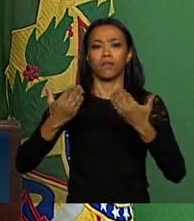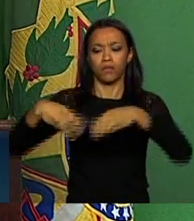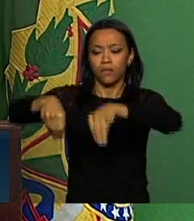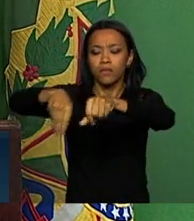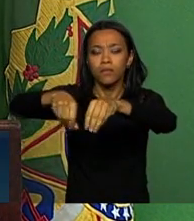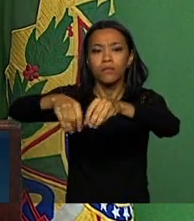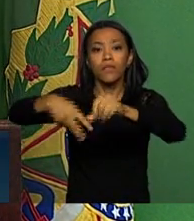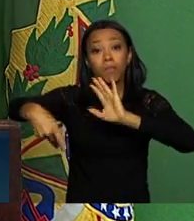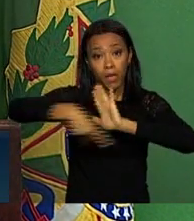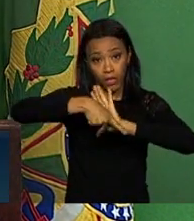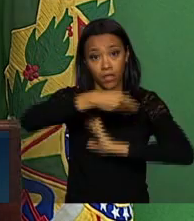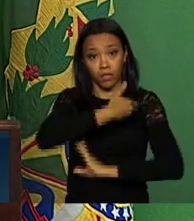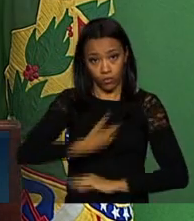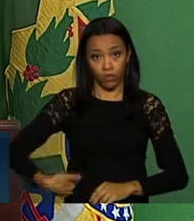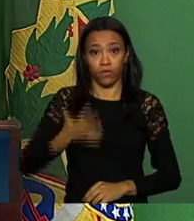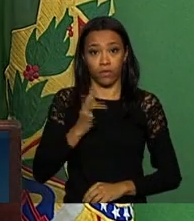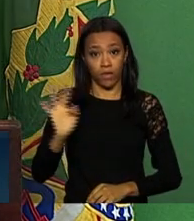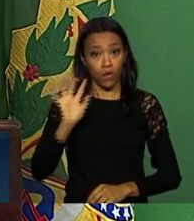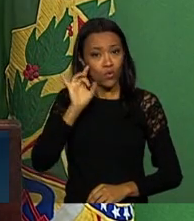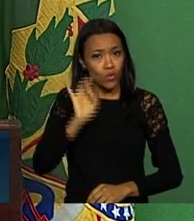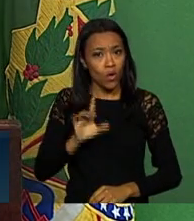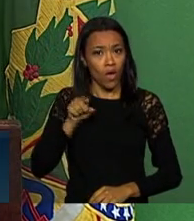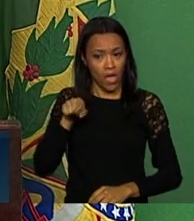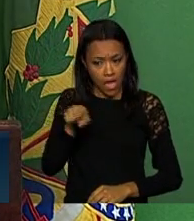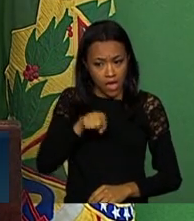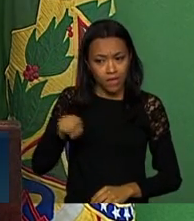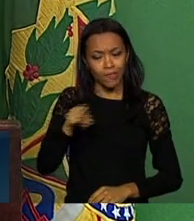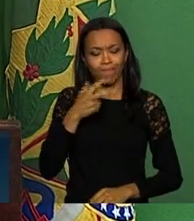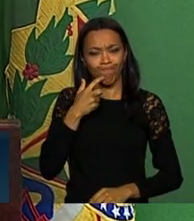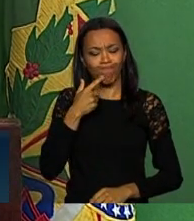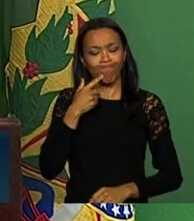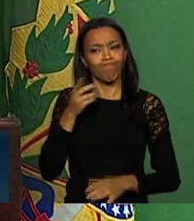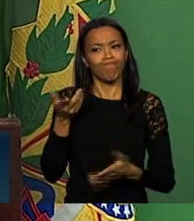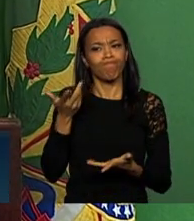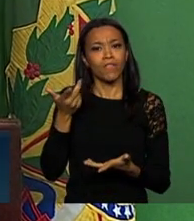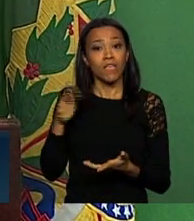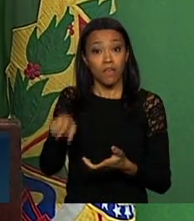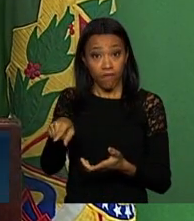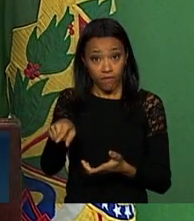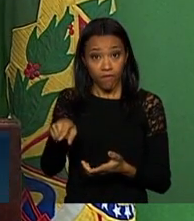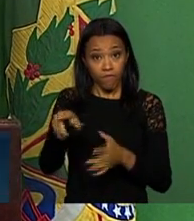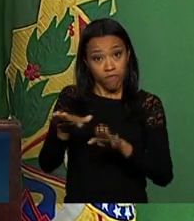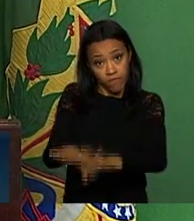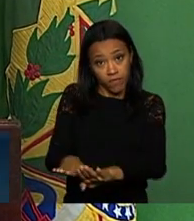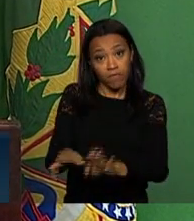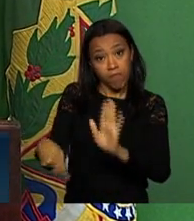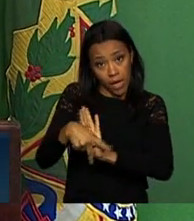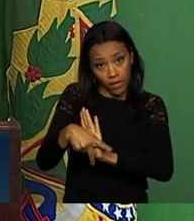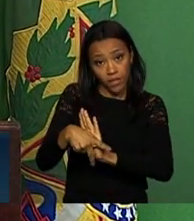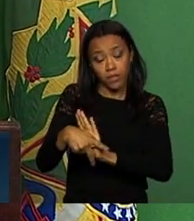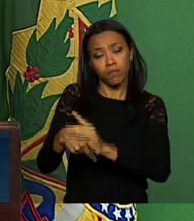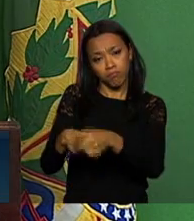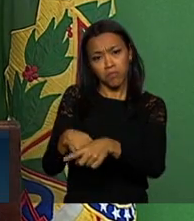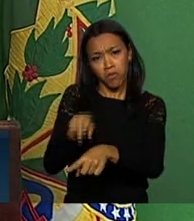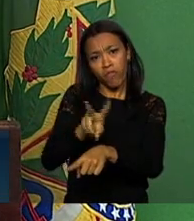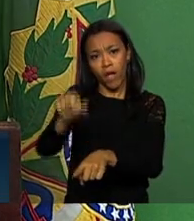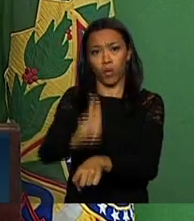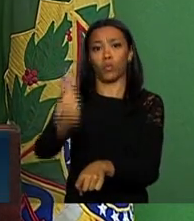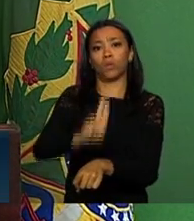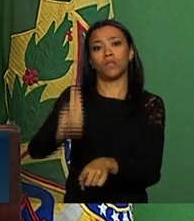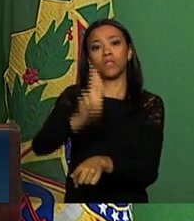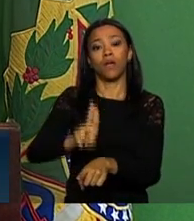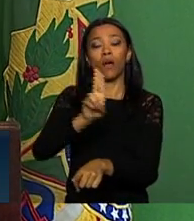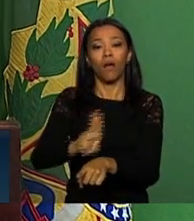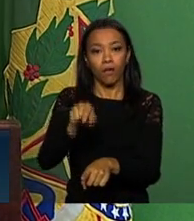da União só tem sentido a união ficar com aqueles Imóveis que L servem para as políticas